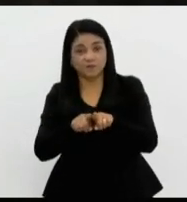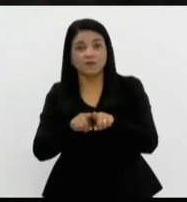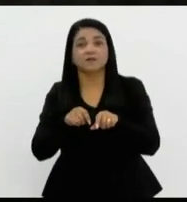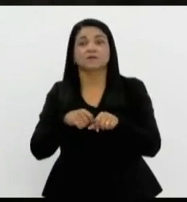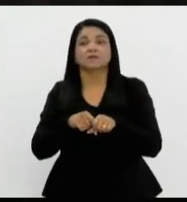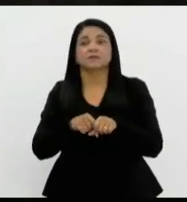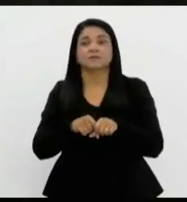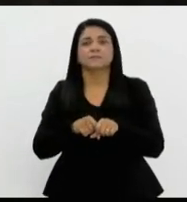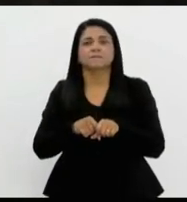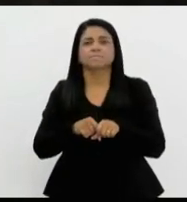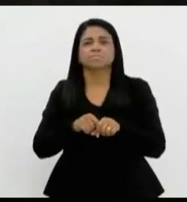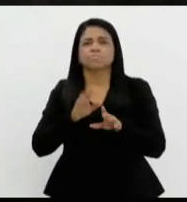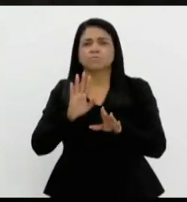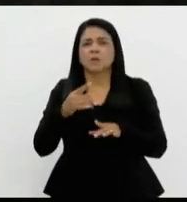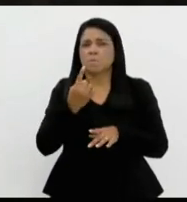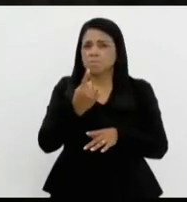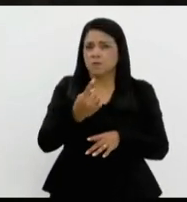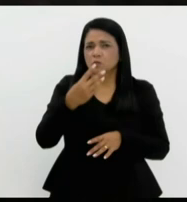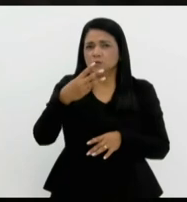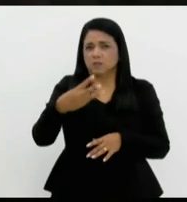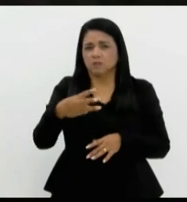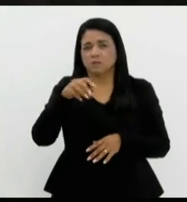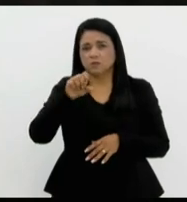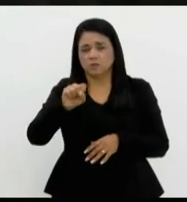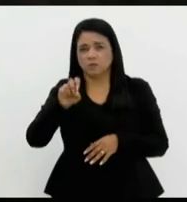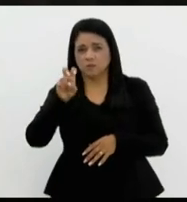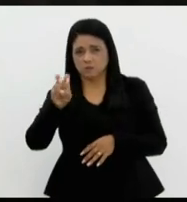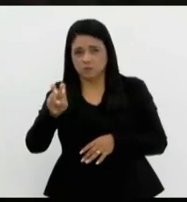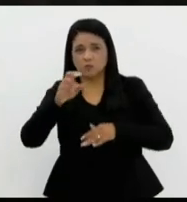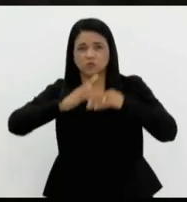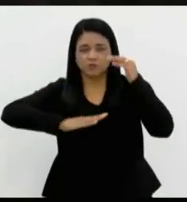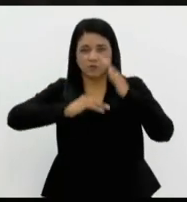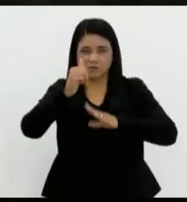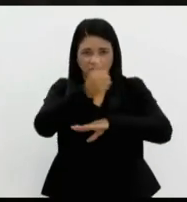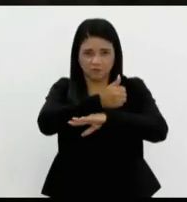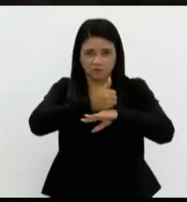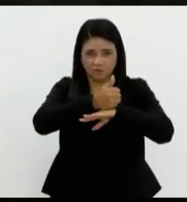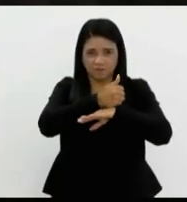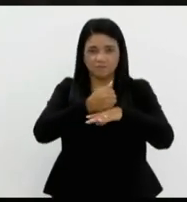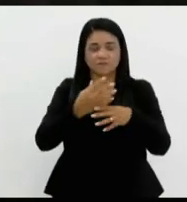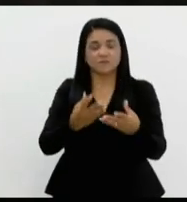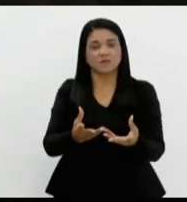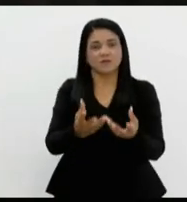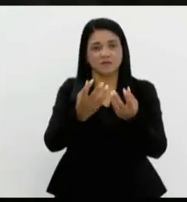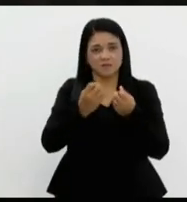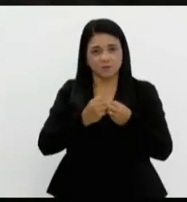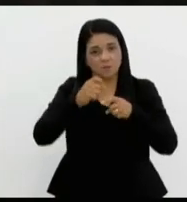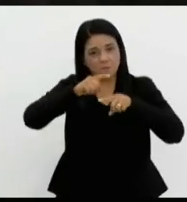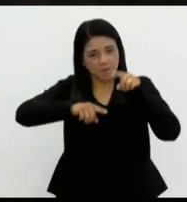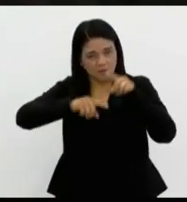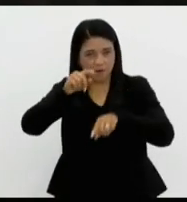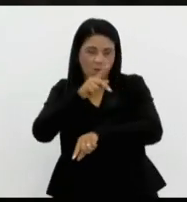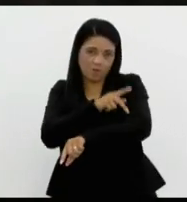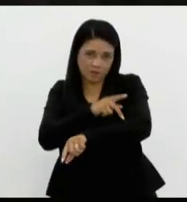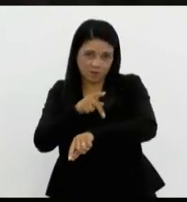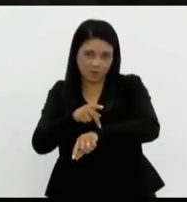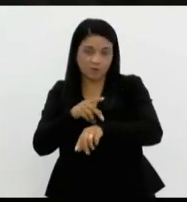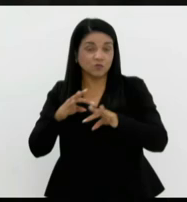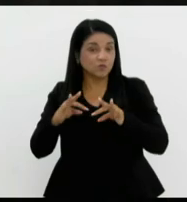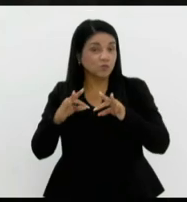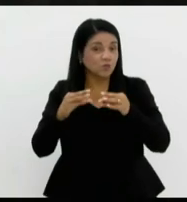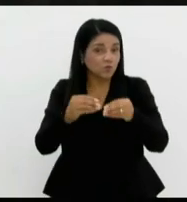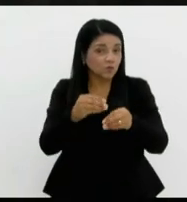1.300, já comentei aqui, né, dos 1.385 profissionais que recebem esse material pedagógico. E todos